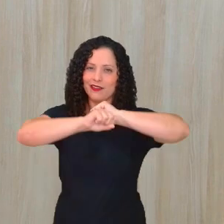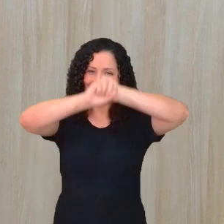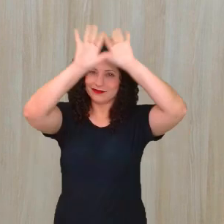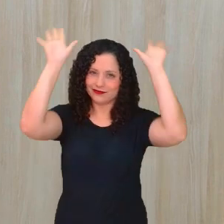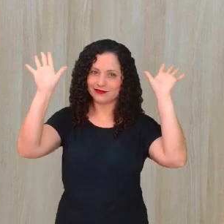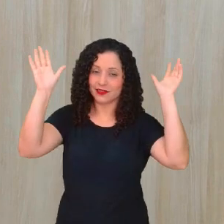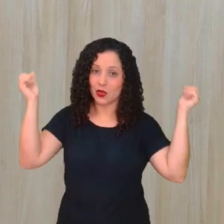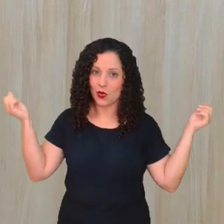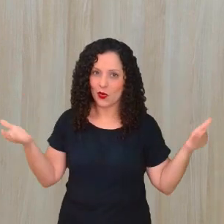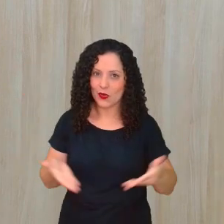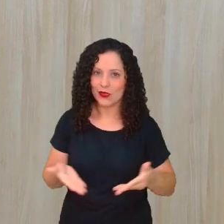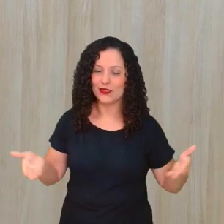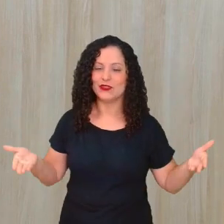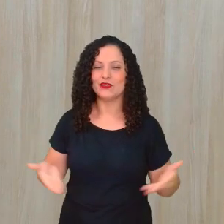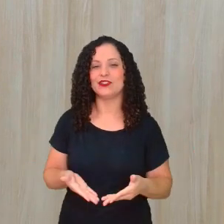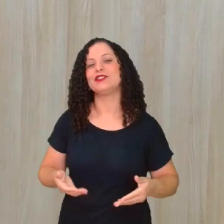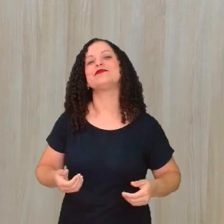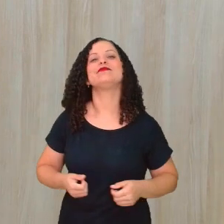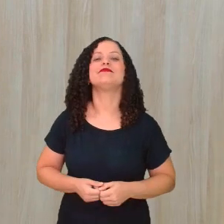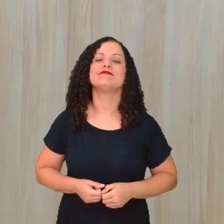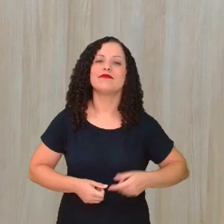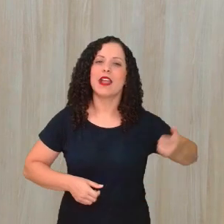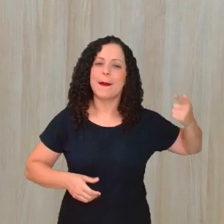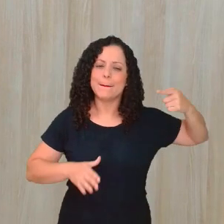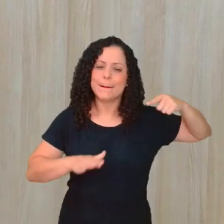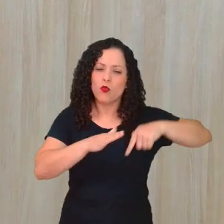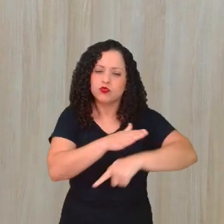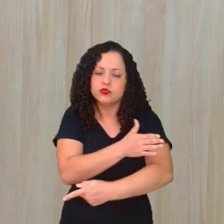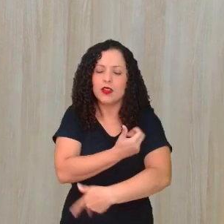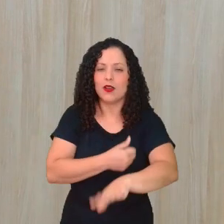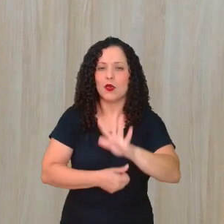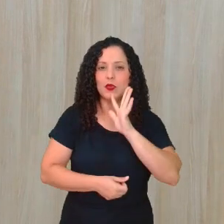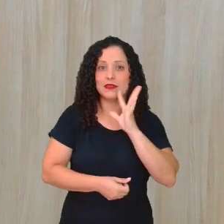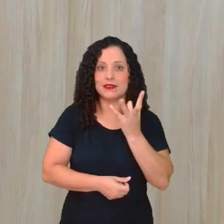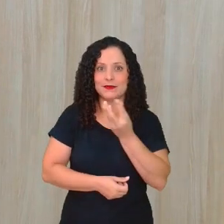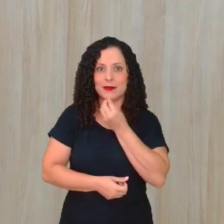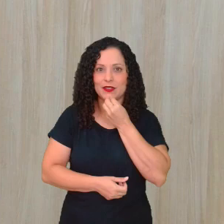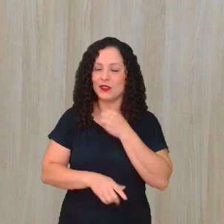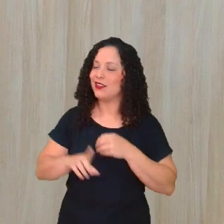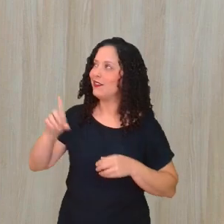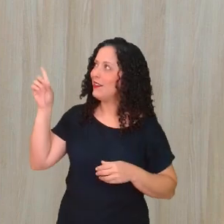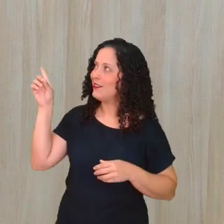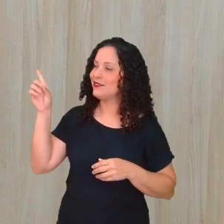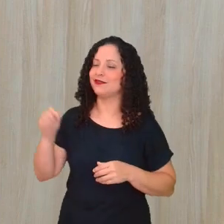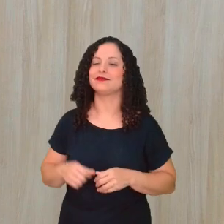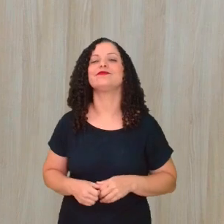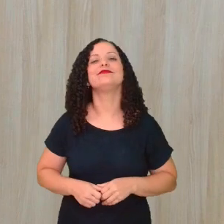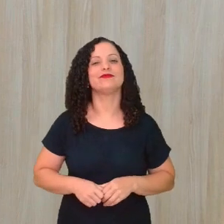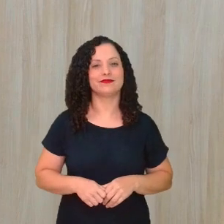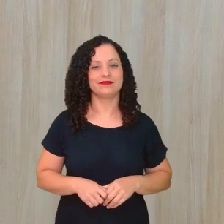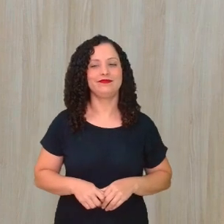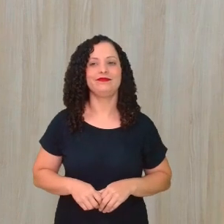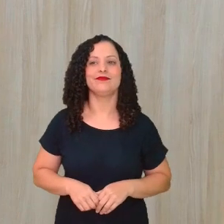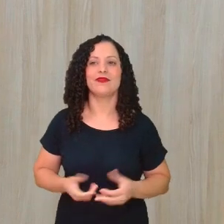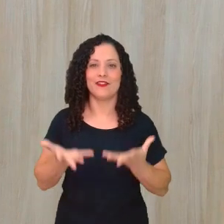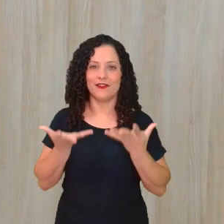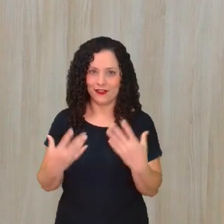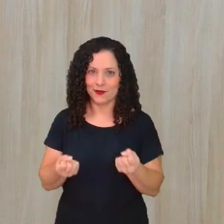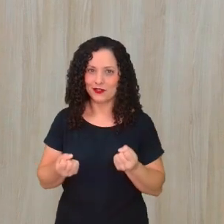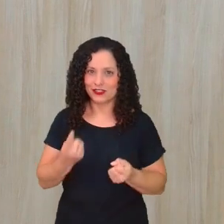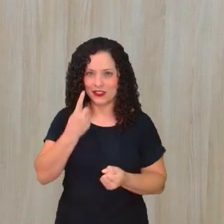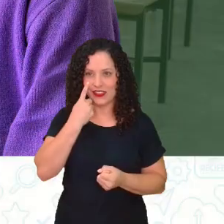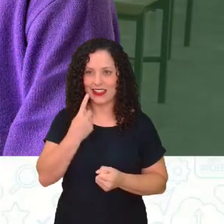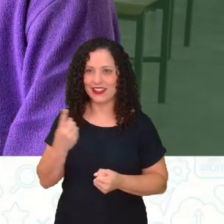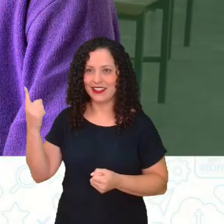A gente vai adentrar, né? Vai aprofundar sobre essa revolta aí dos malês, certo? Então, vamos embora aqui,